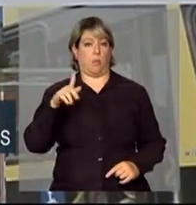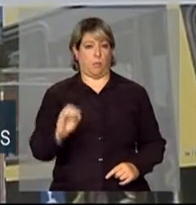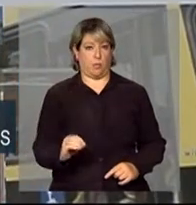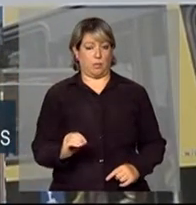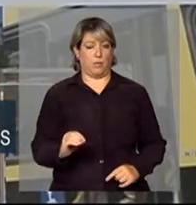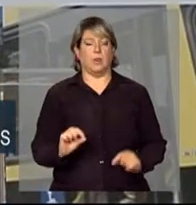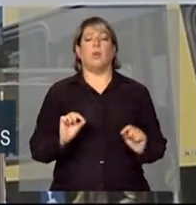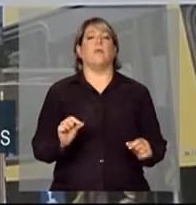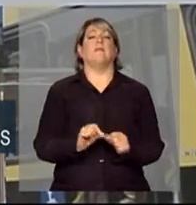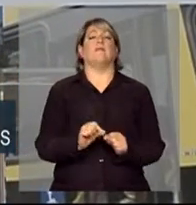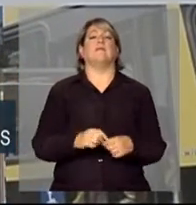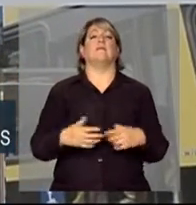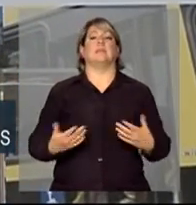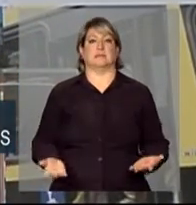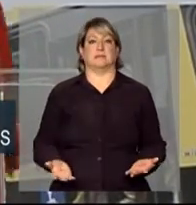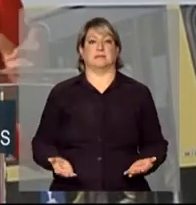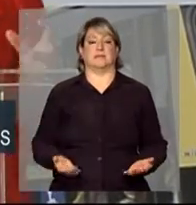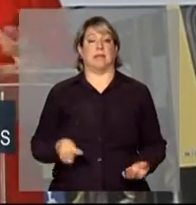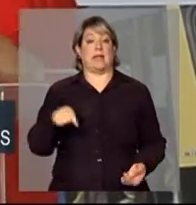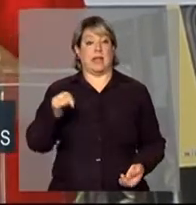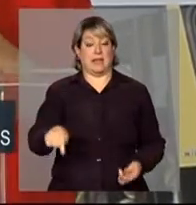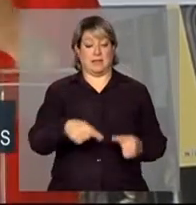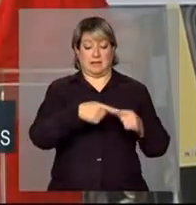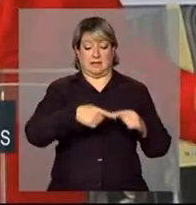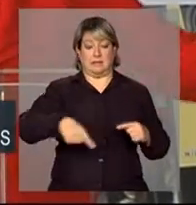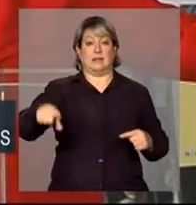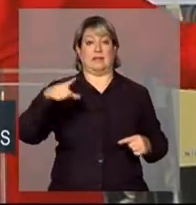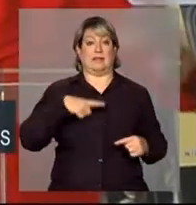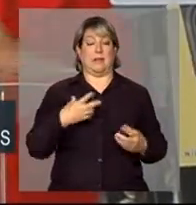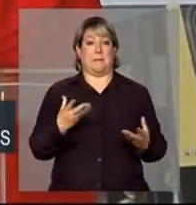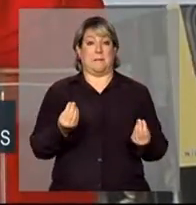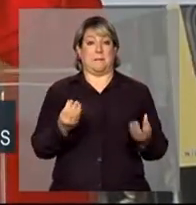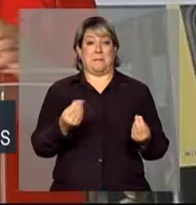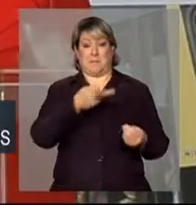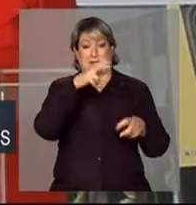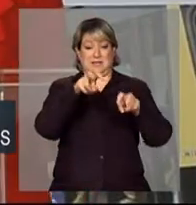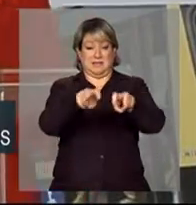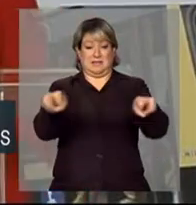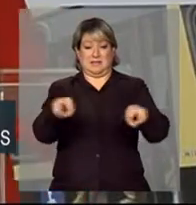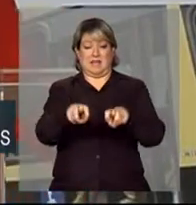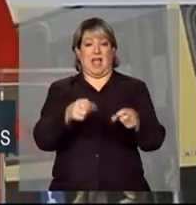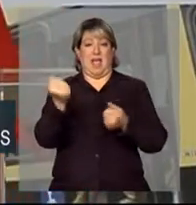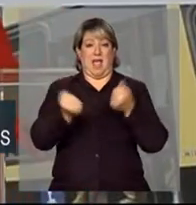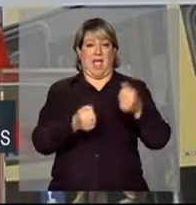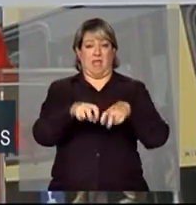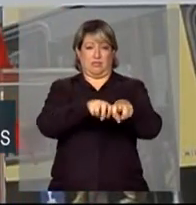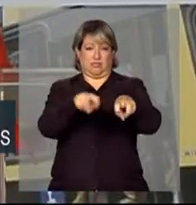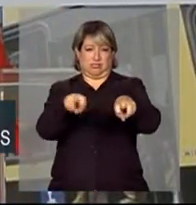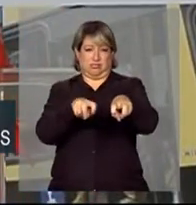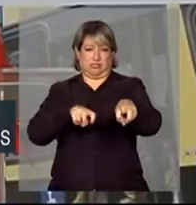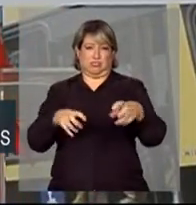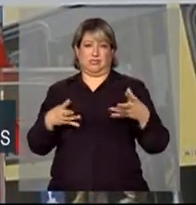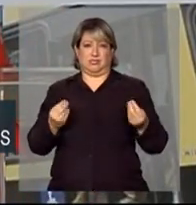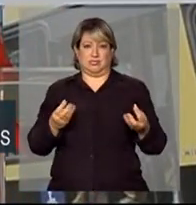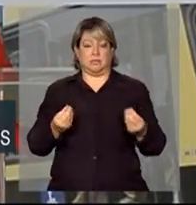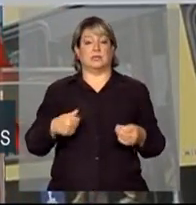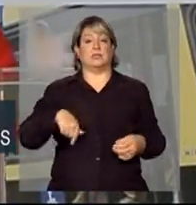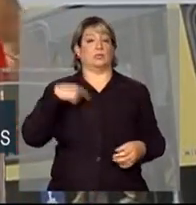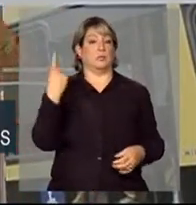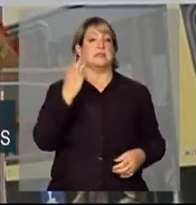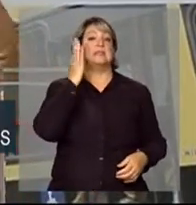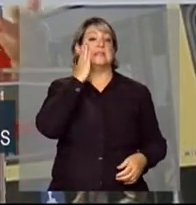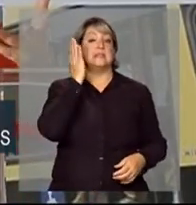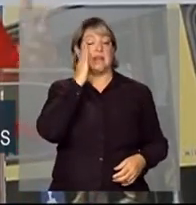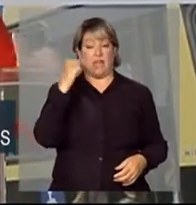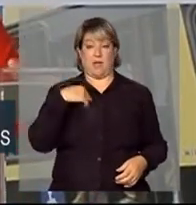O que é que vai ser feito? Ali passa, tem um volume imenso de tráfego, que nós todos sabemos, quem morou aqui,